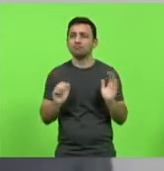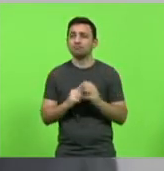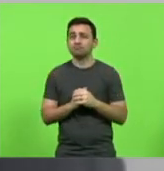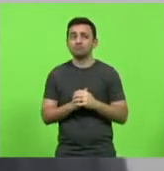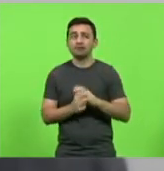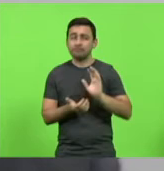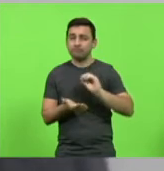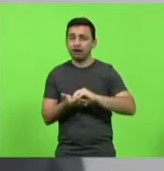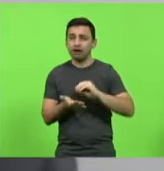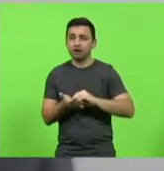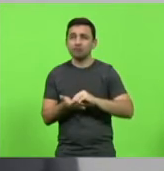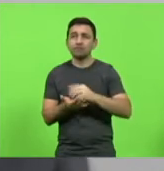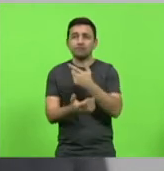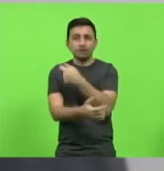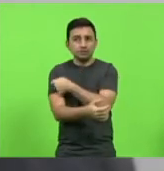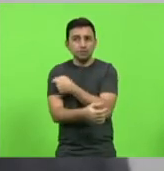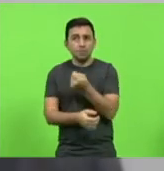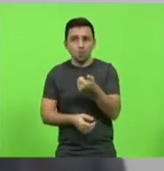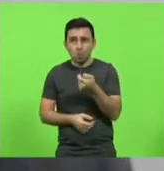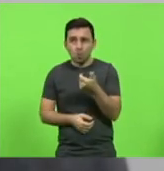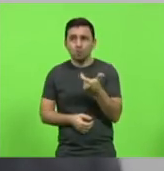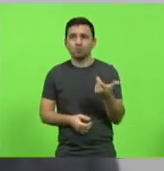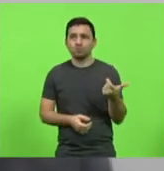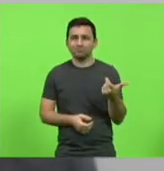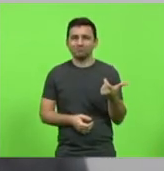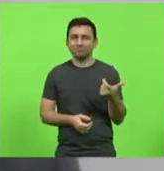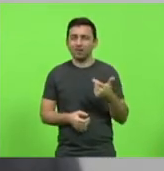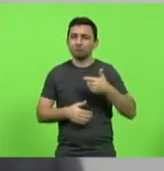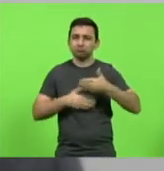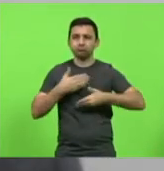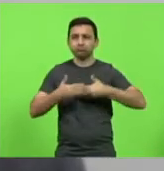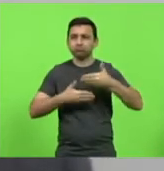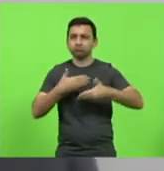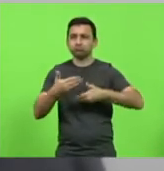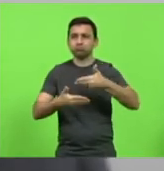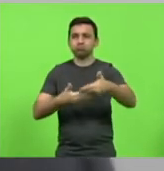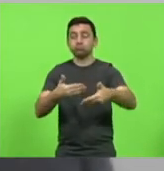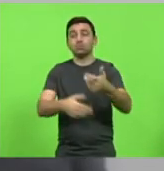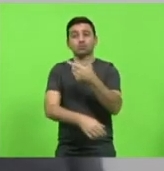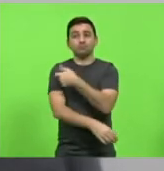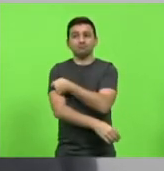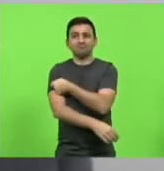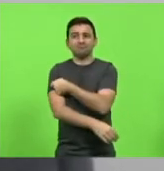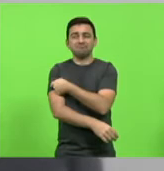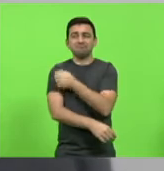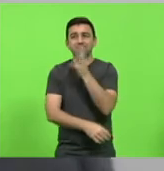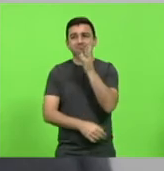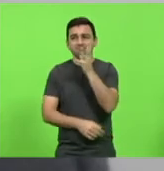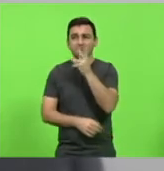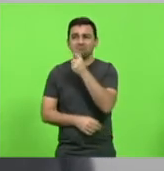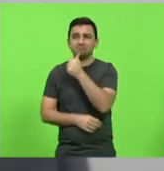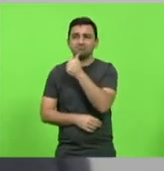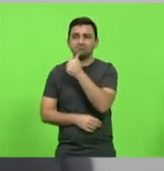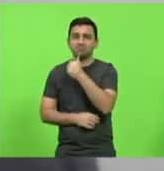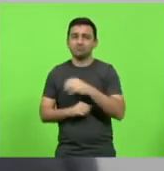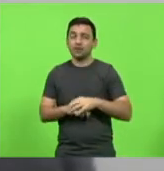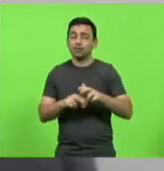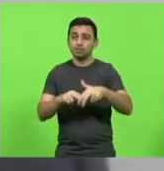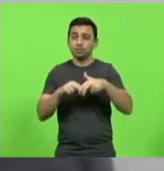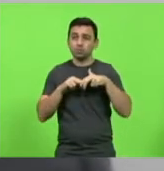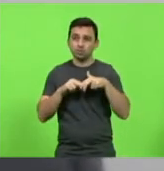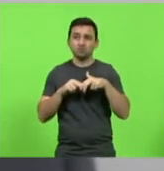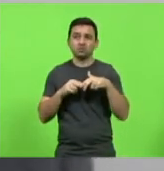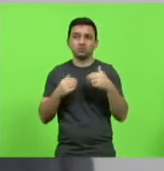de vacina, poucas vacinas, mas o ritmo da aplicação delas tem sido lento. Por isso, faço